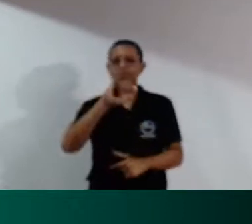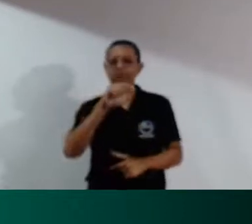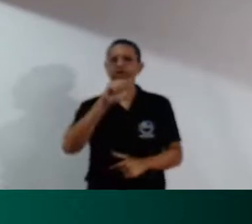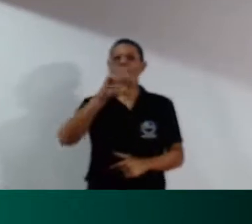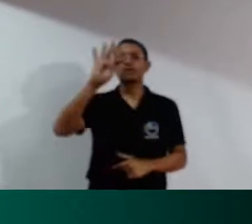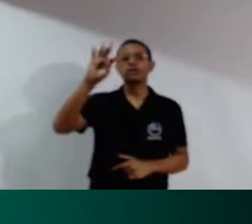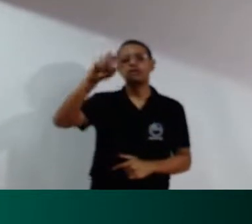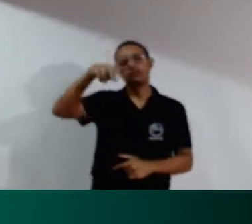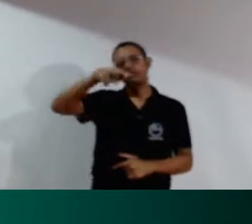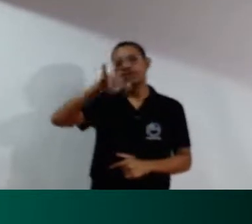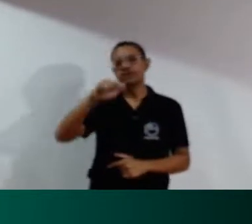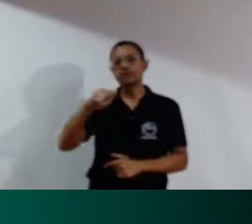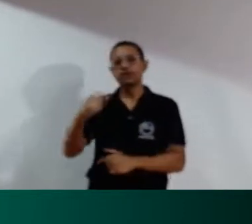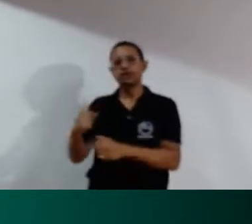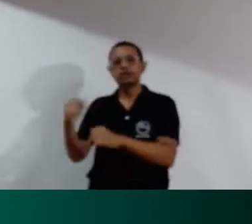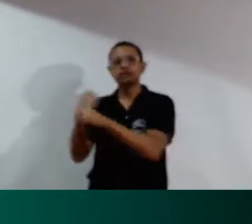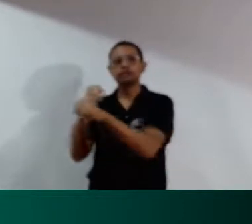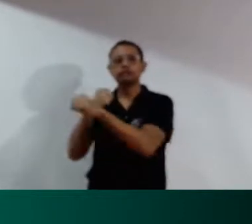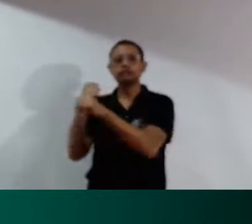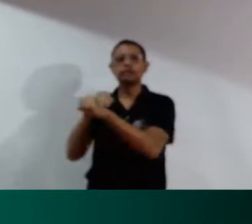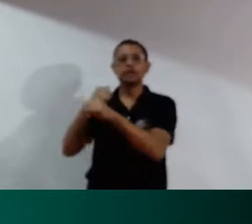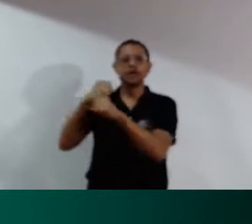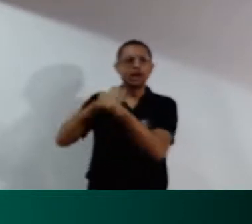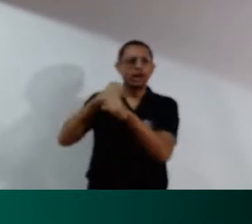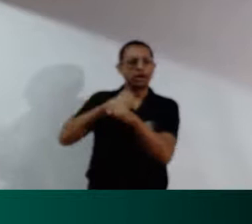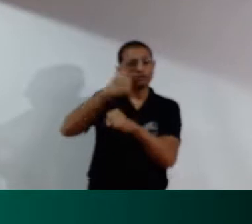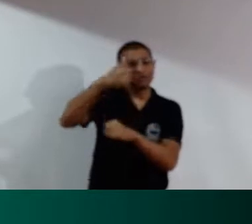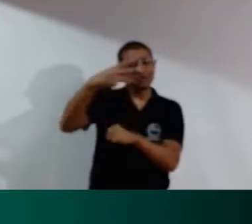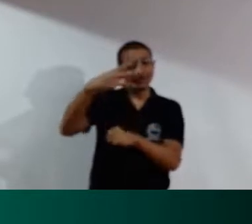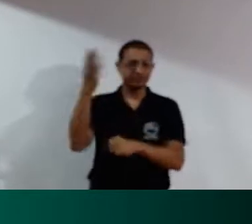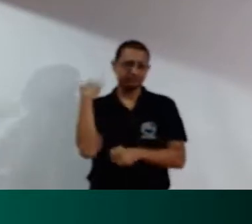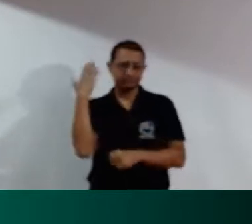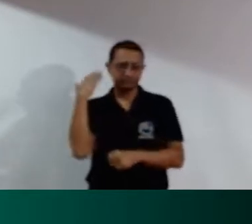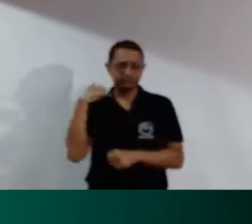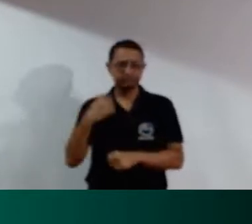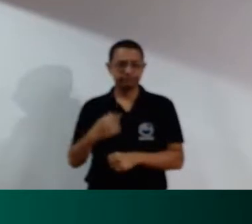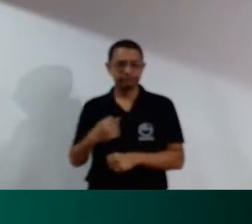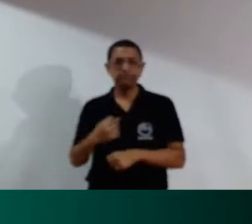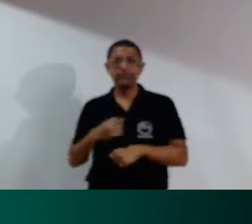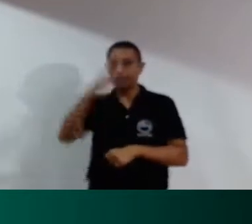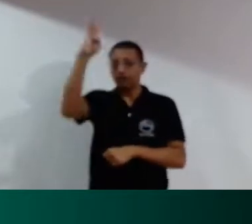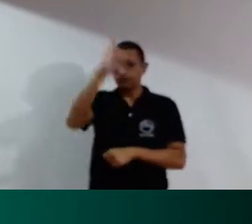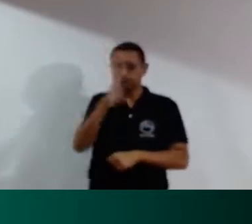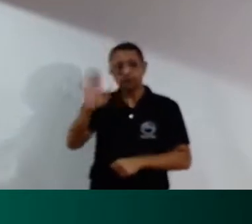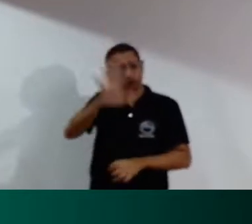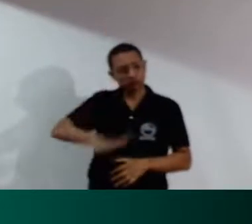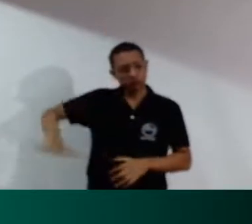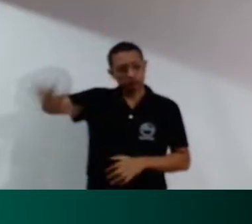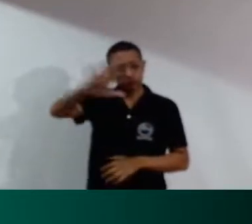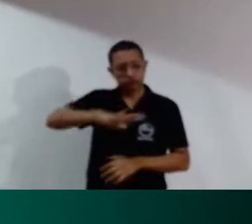é no Brasil inteiro o mtst já implantou